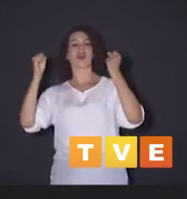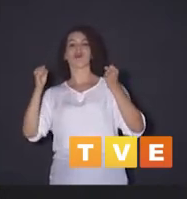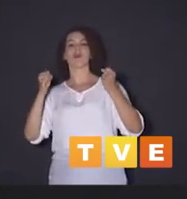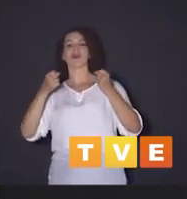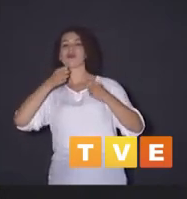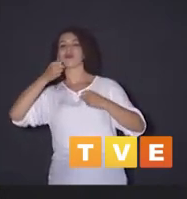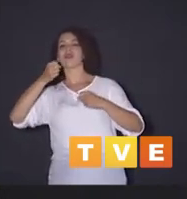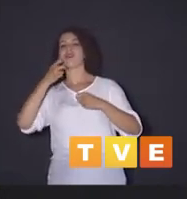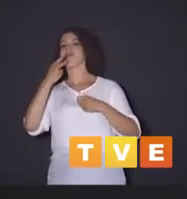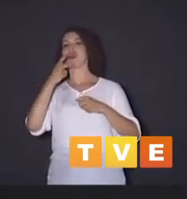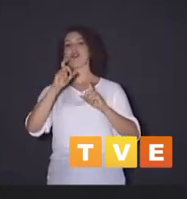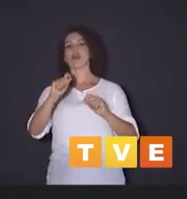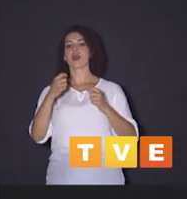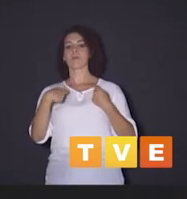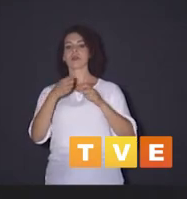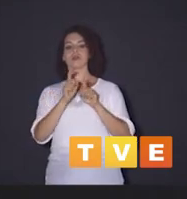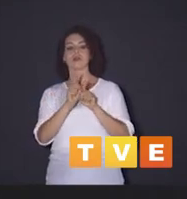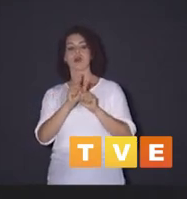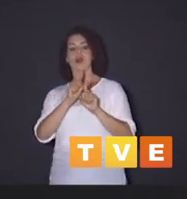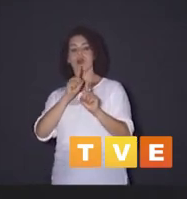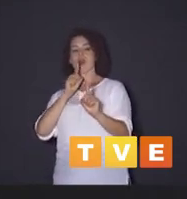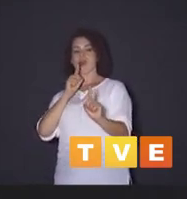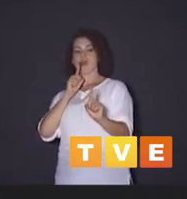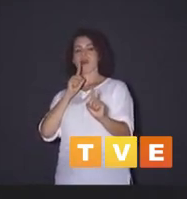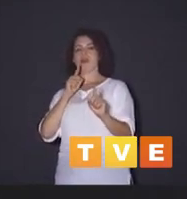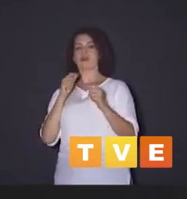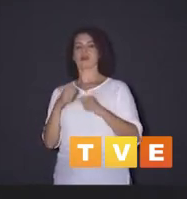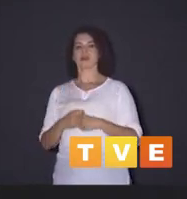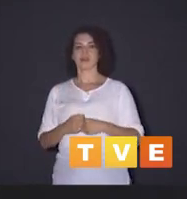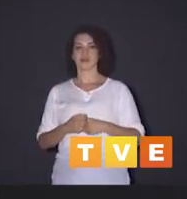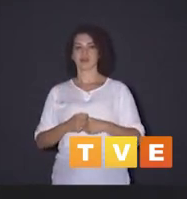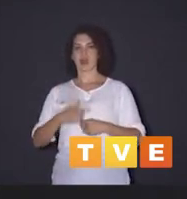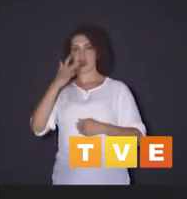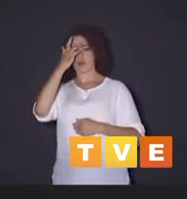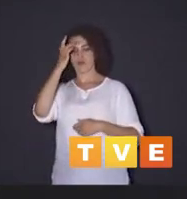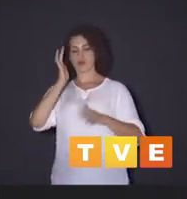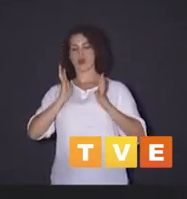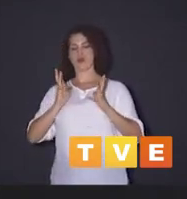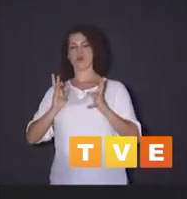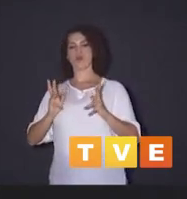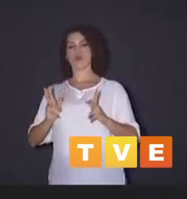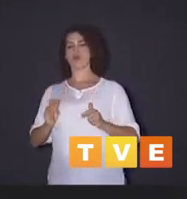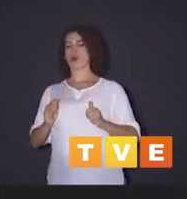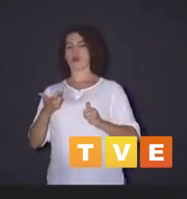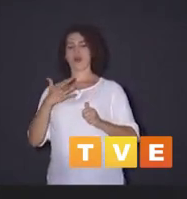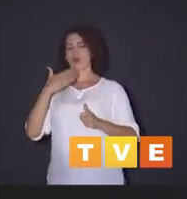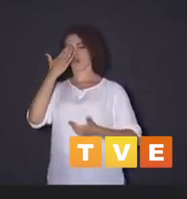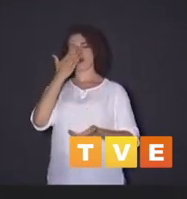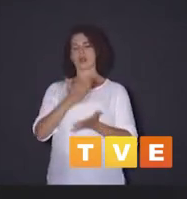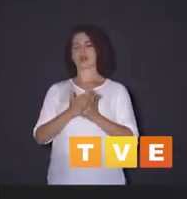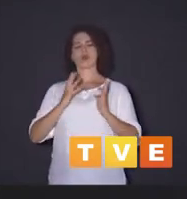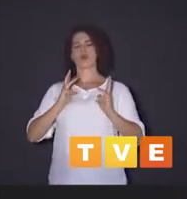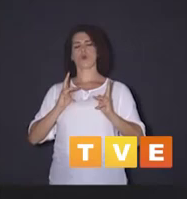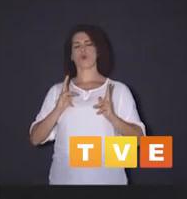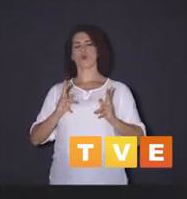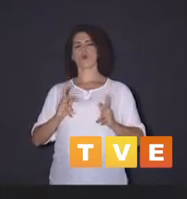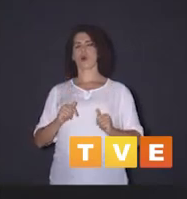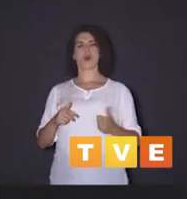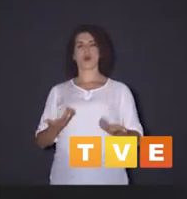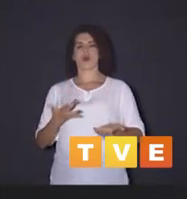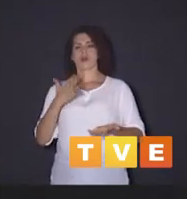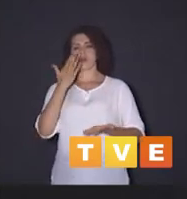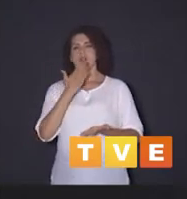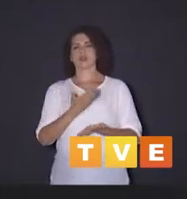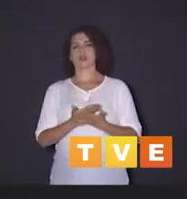jornalismo que diz que a gente tem que ter um distanciamento né que o jornalista tem que ser imparcial eu não acredito imparcialidade e eu acho que a imparcialidade